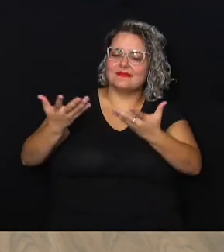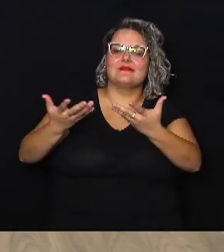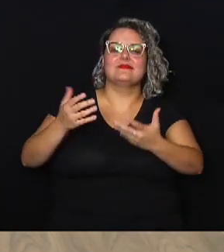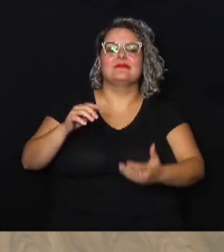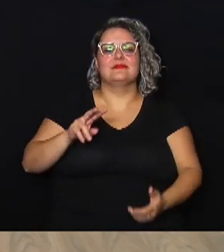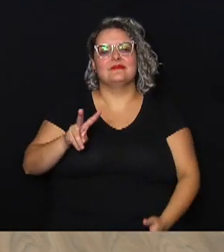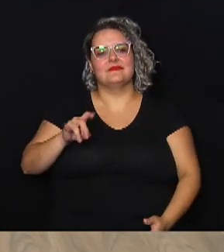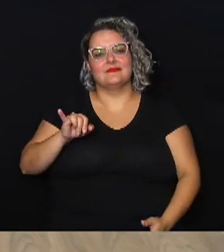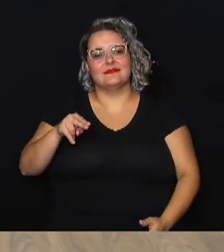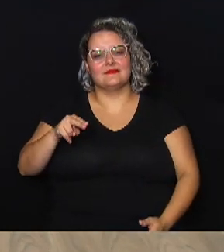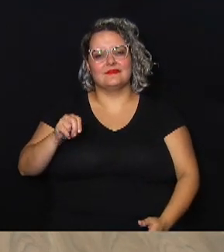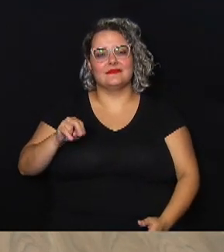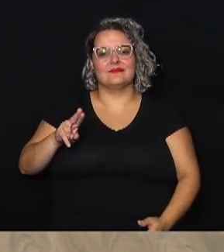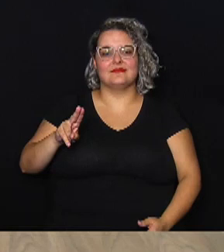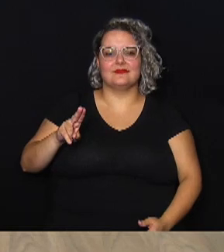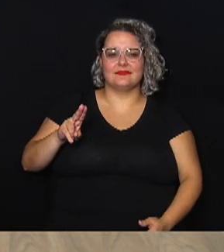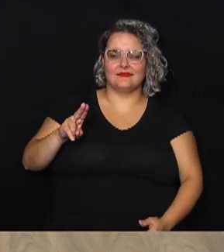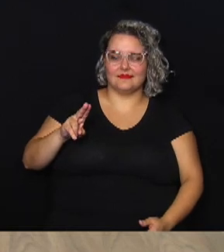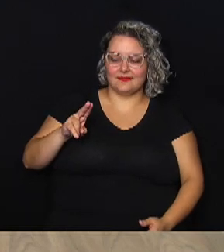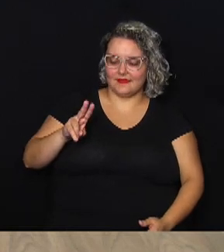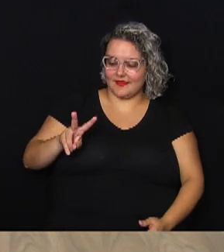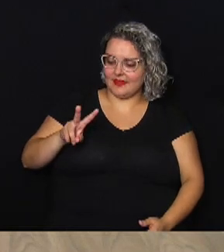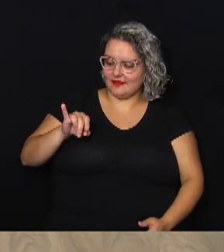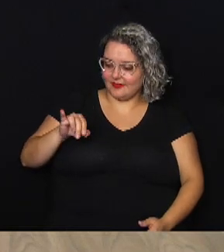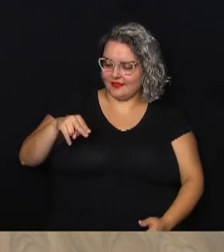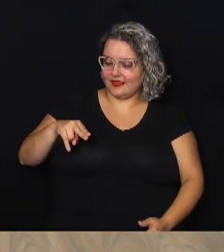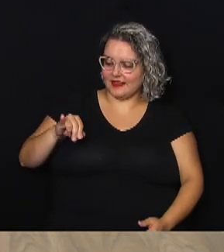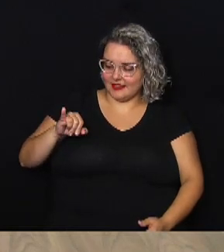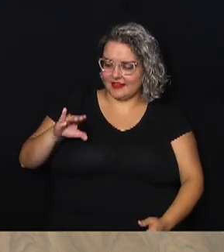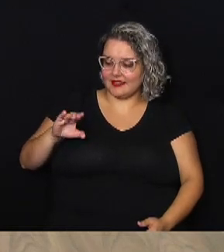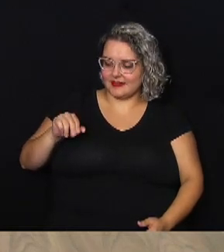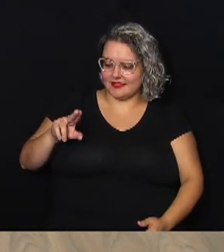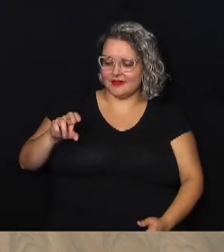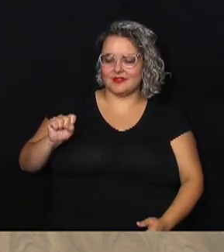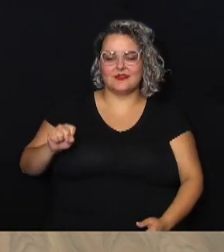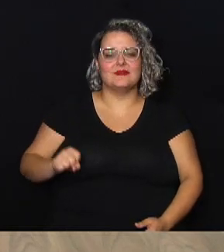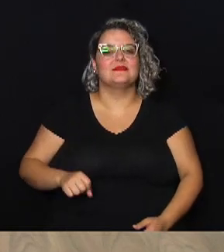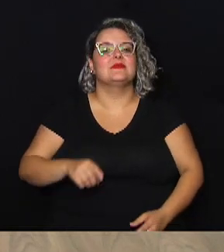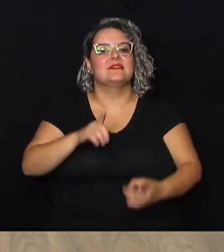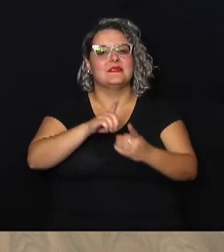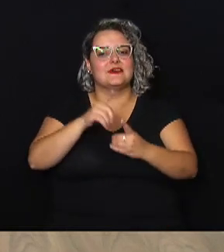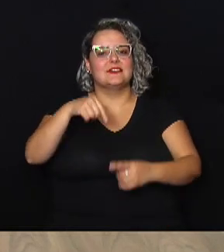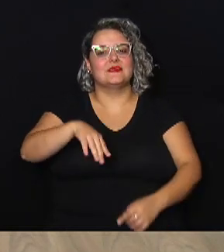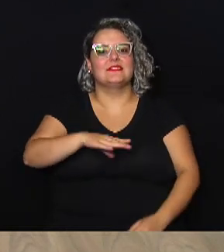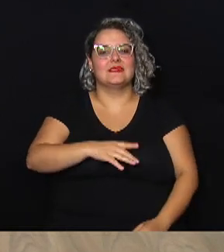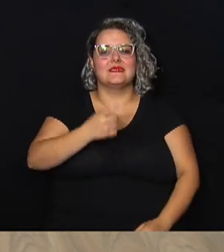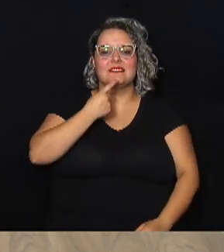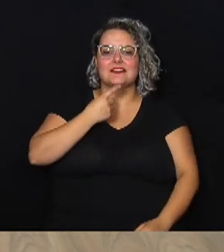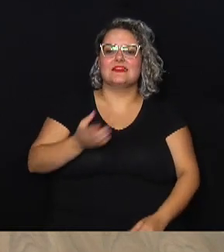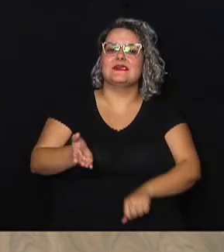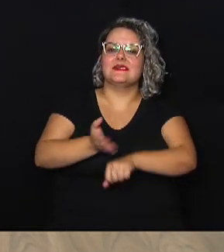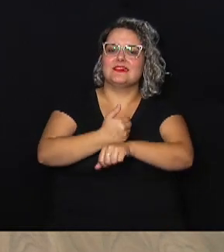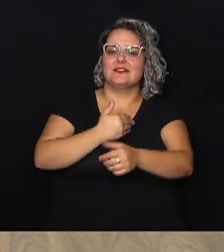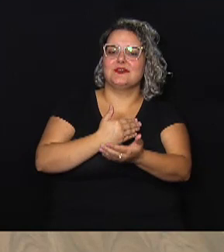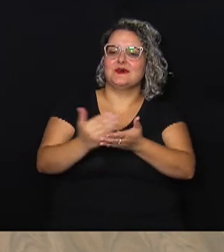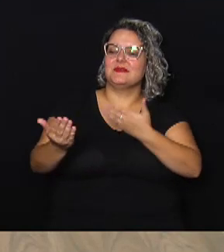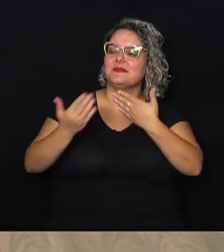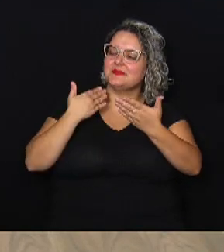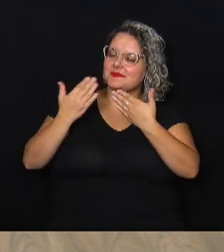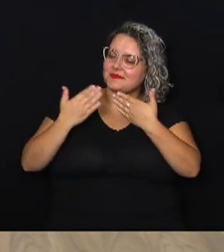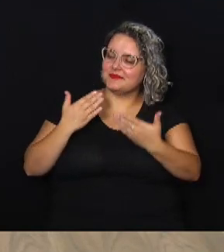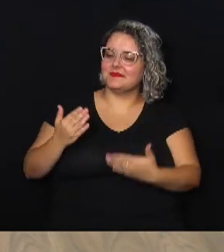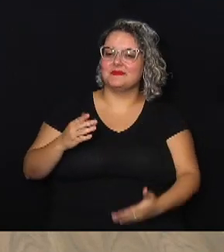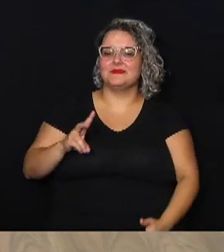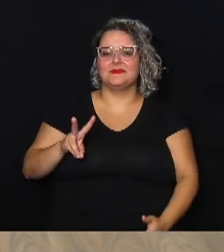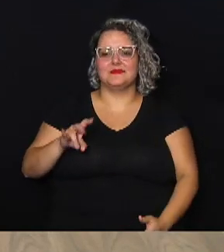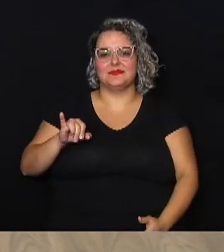Grilo, hematologista e também atende no Centro de Oncologia aqui de Campinas. Antes de começar a nossa conversa, Vinícius, eu quero